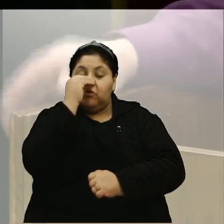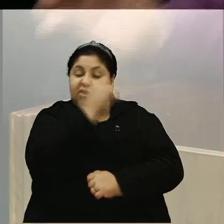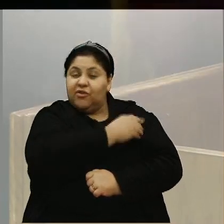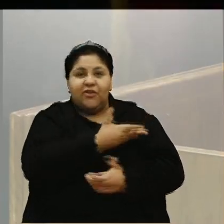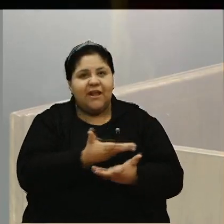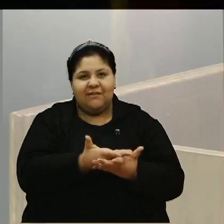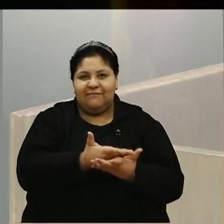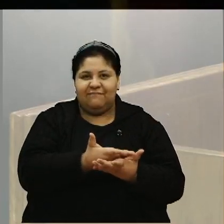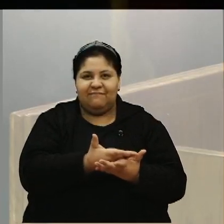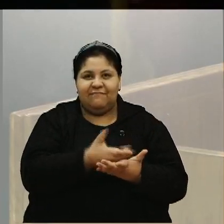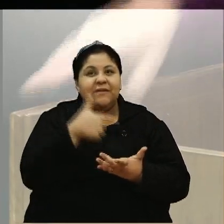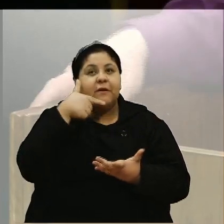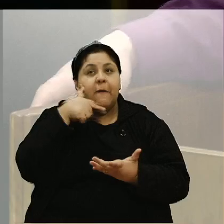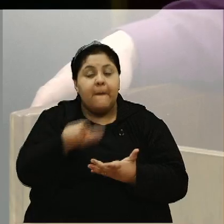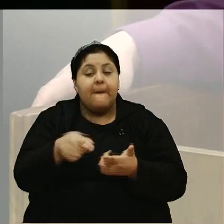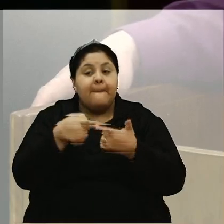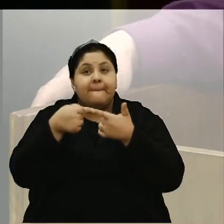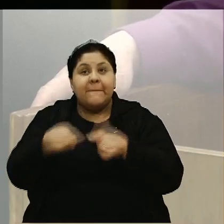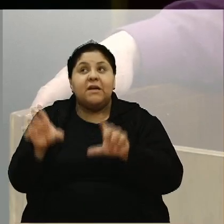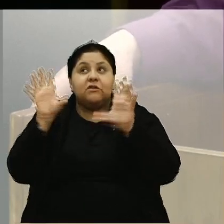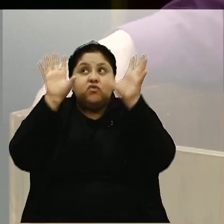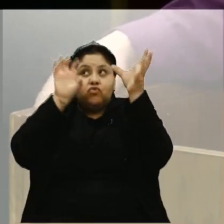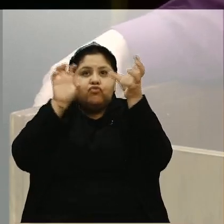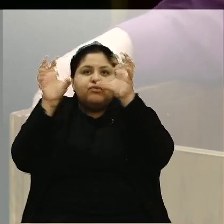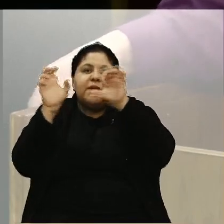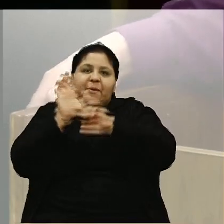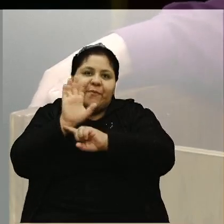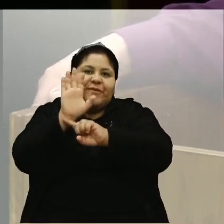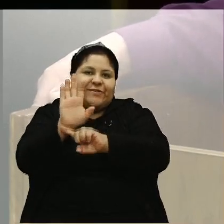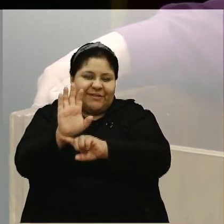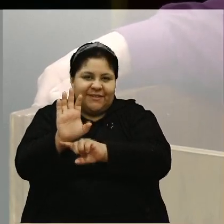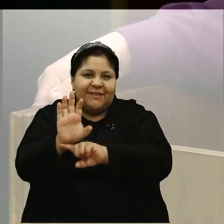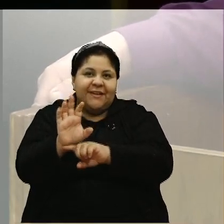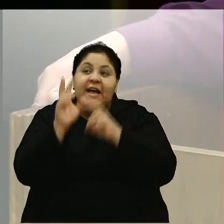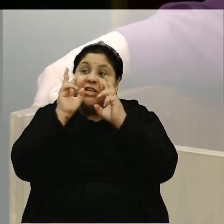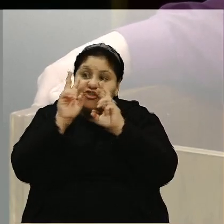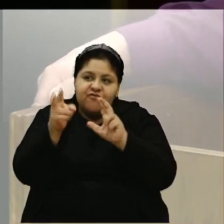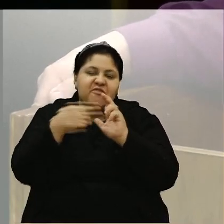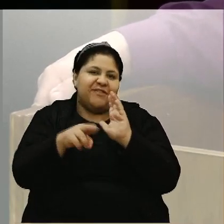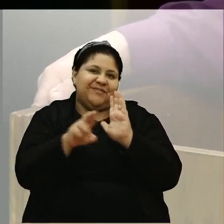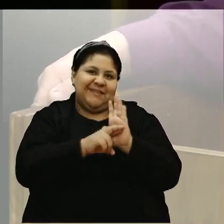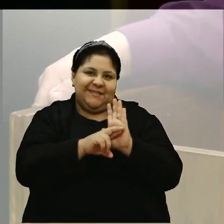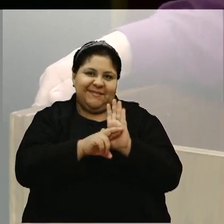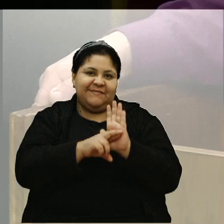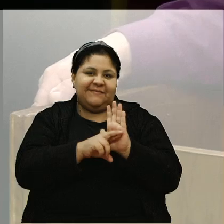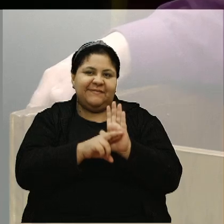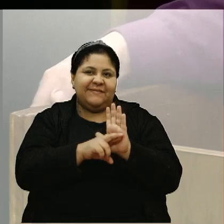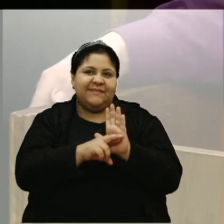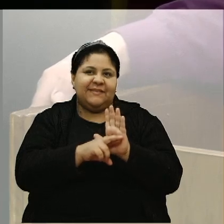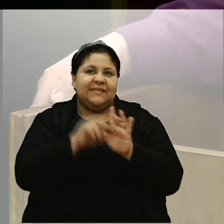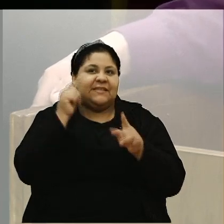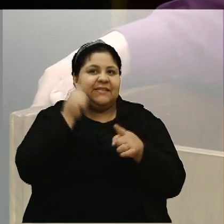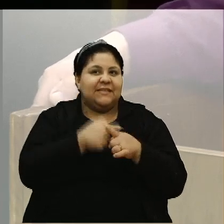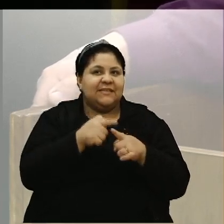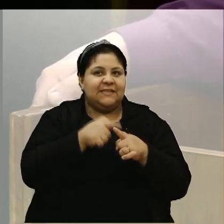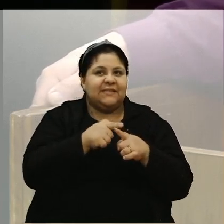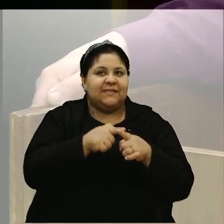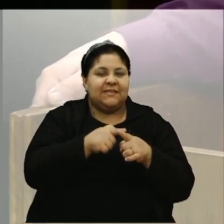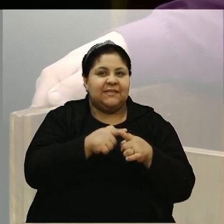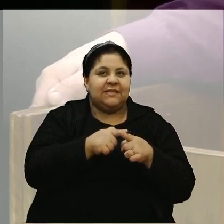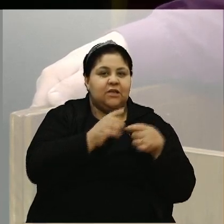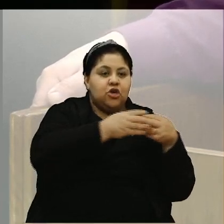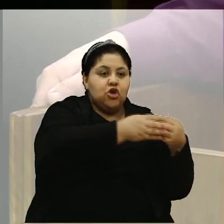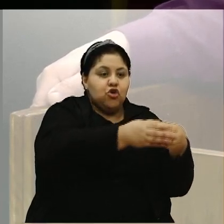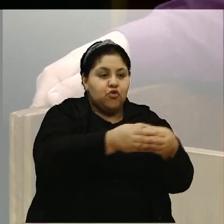lá. Mas se o tempo ajudar, a gente vê algum resultado. Mas porque tem uma linha de frente lá